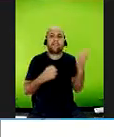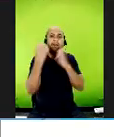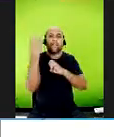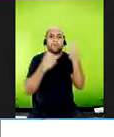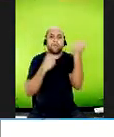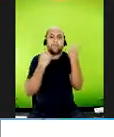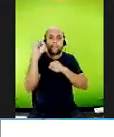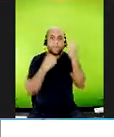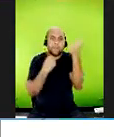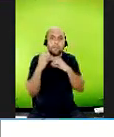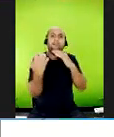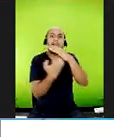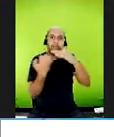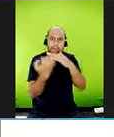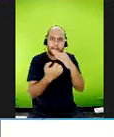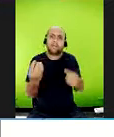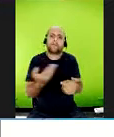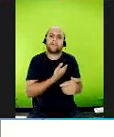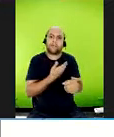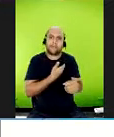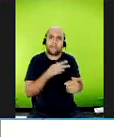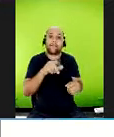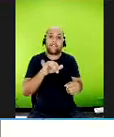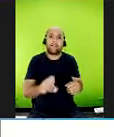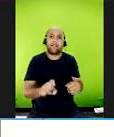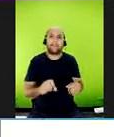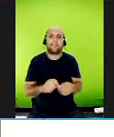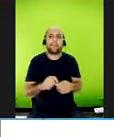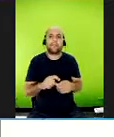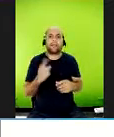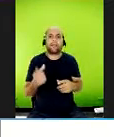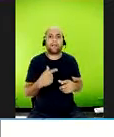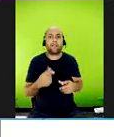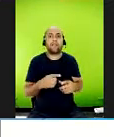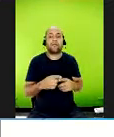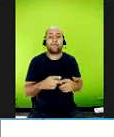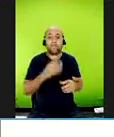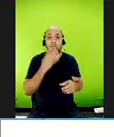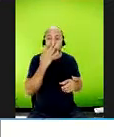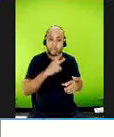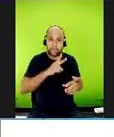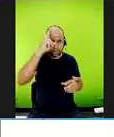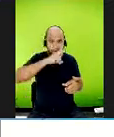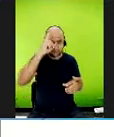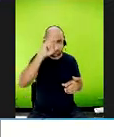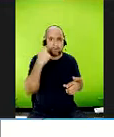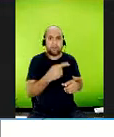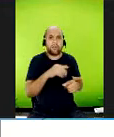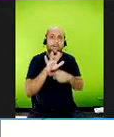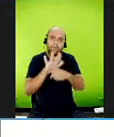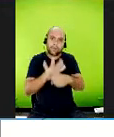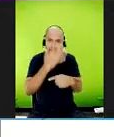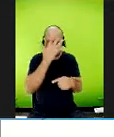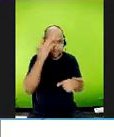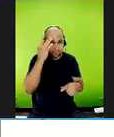dentre elas a vale né então a gente é um grande time ou aí a gente ajuda e as pessoas